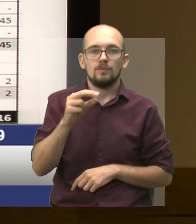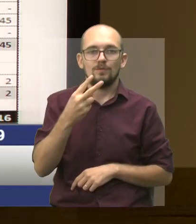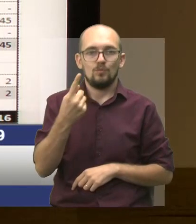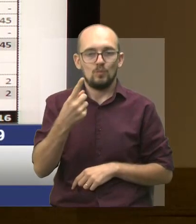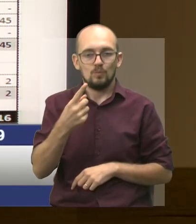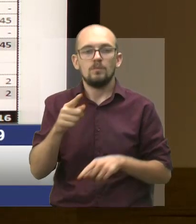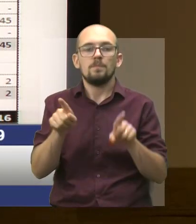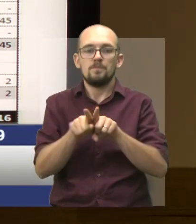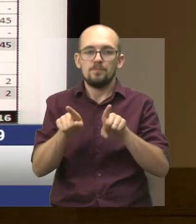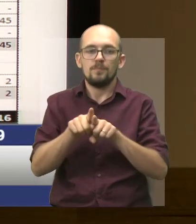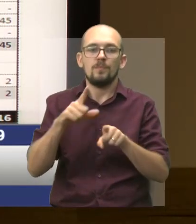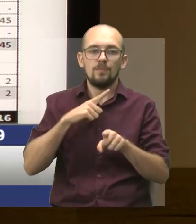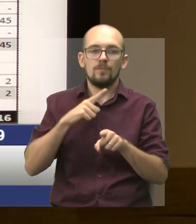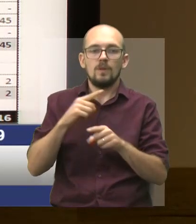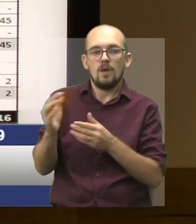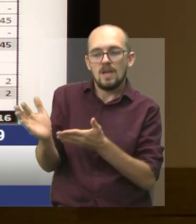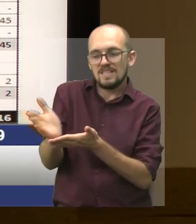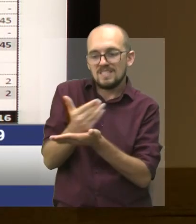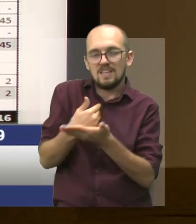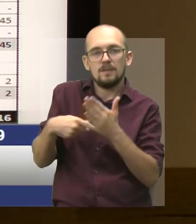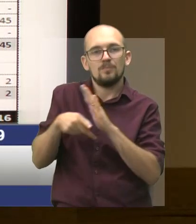as receitas de capital,